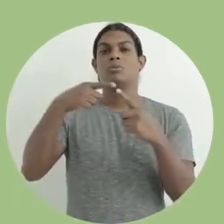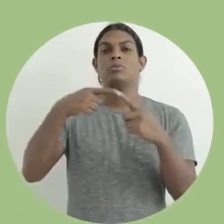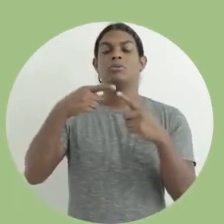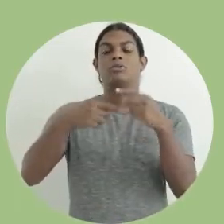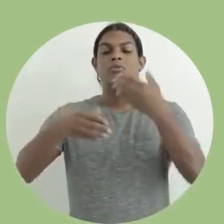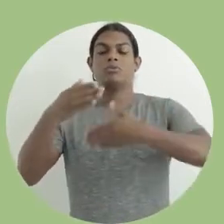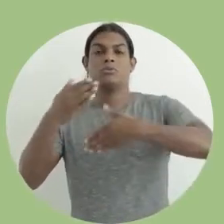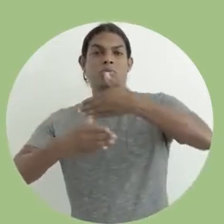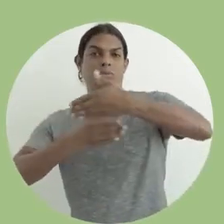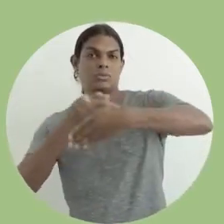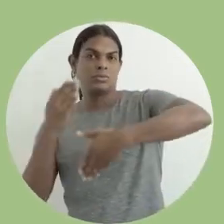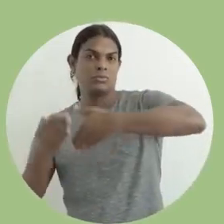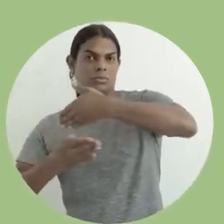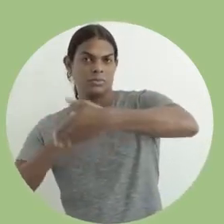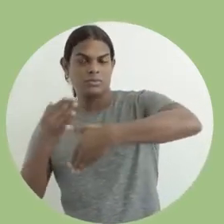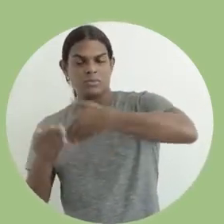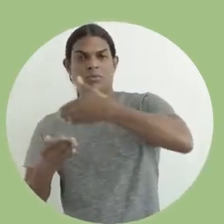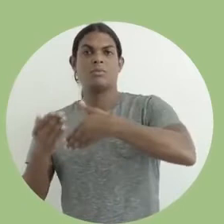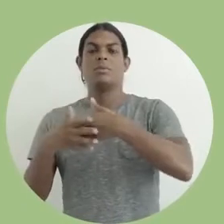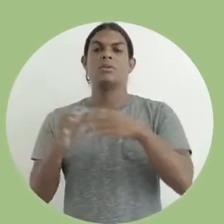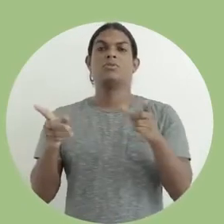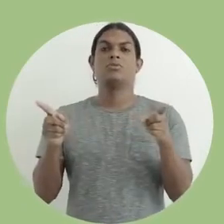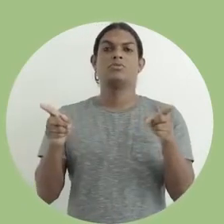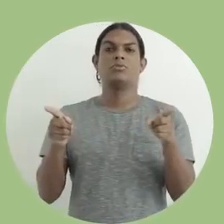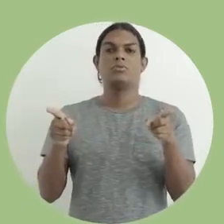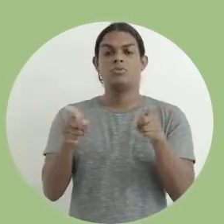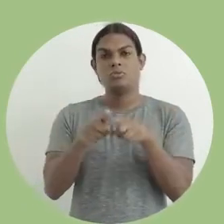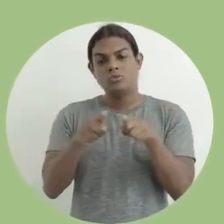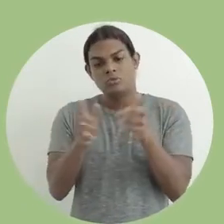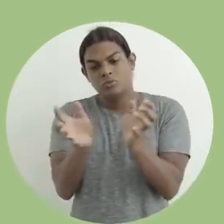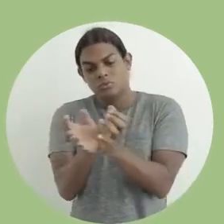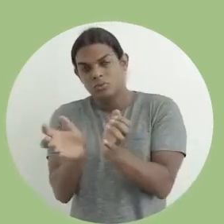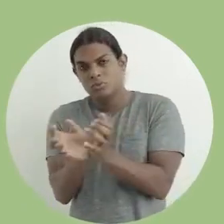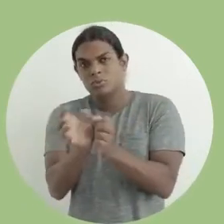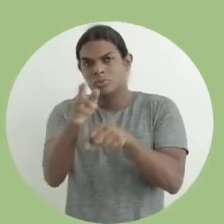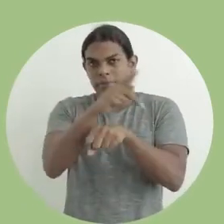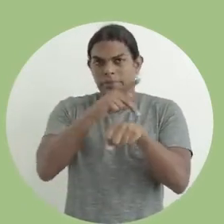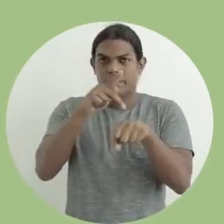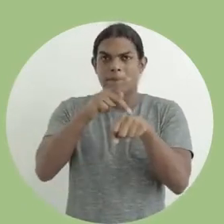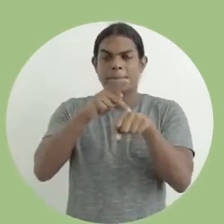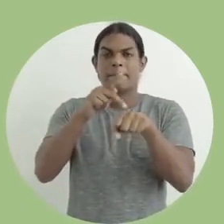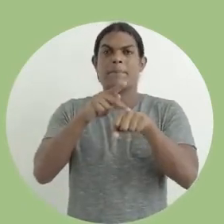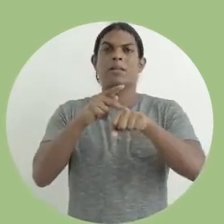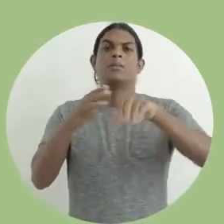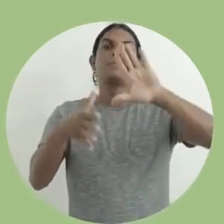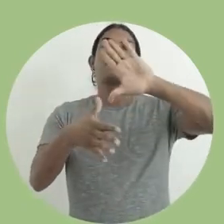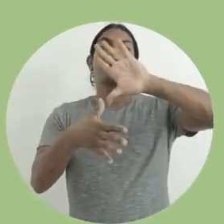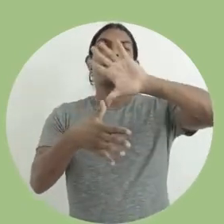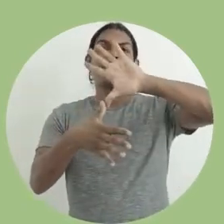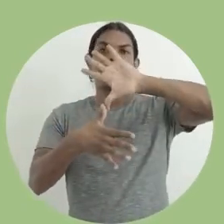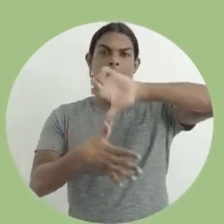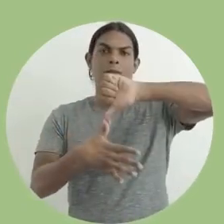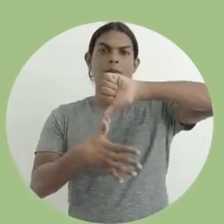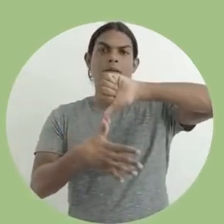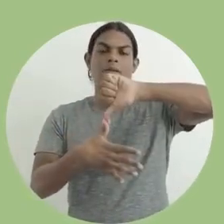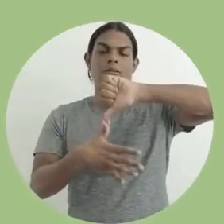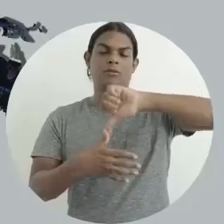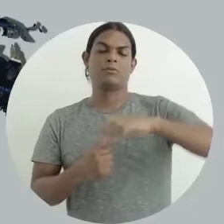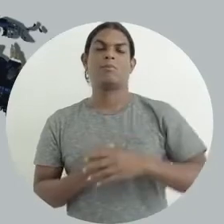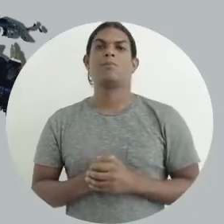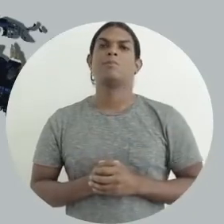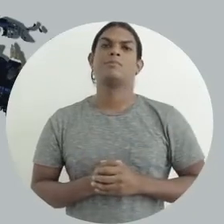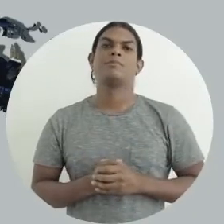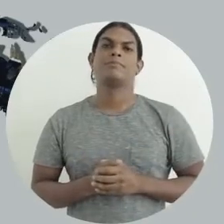em desenvolvimento da África, Ásia e América Latina. Não somente o benefício próprio, mas também benefício do comércio